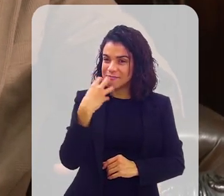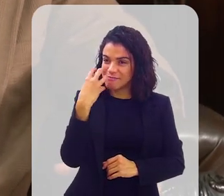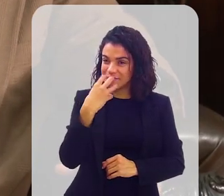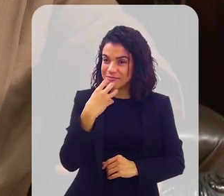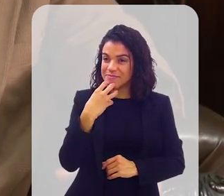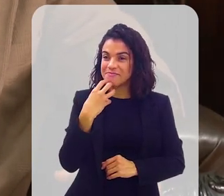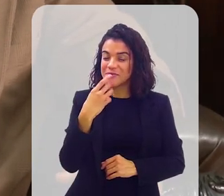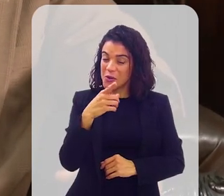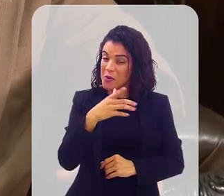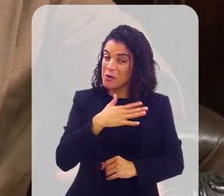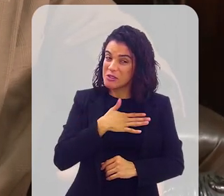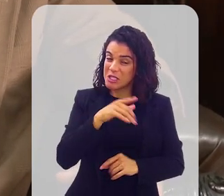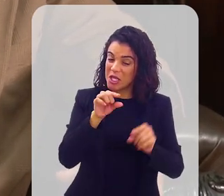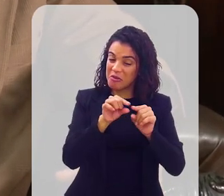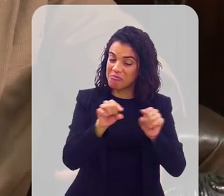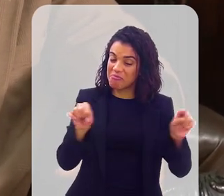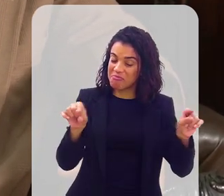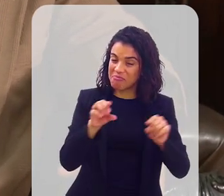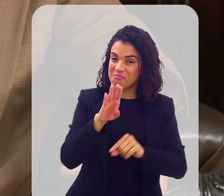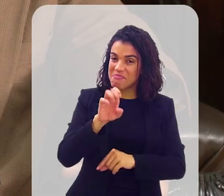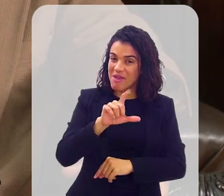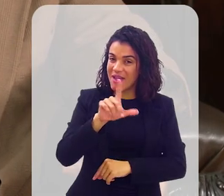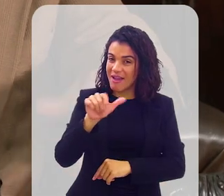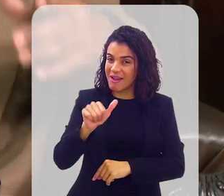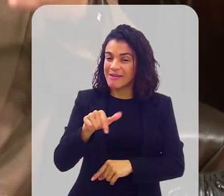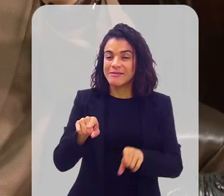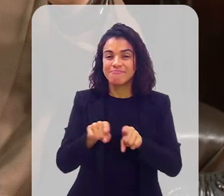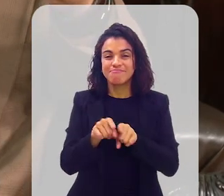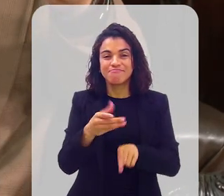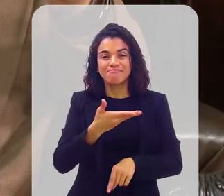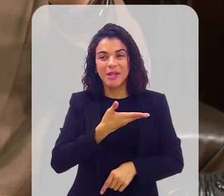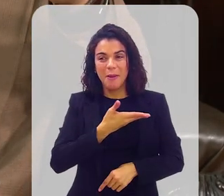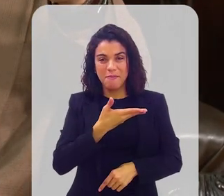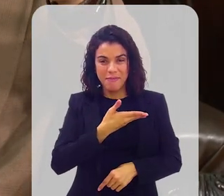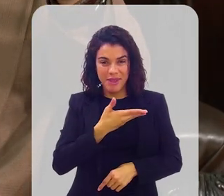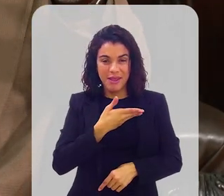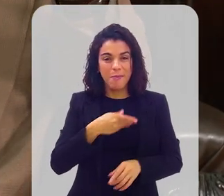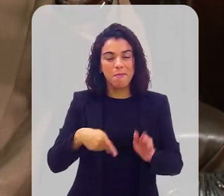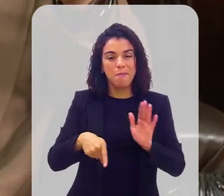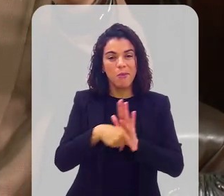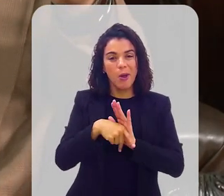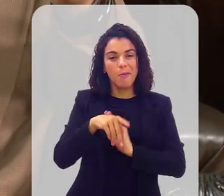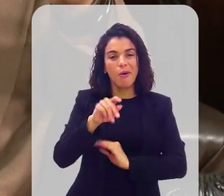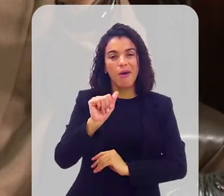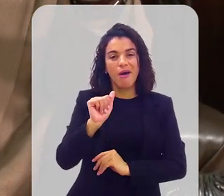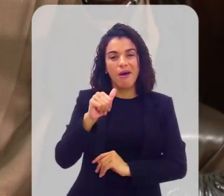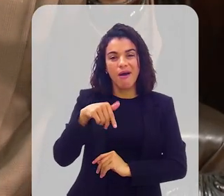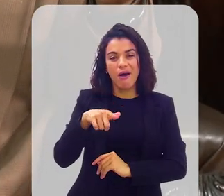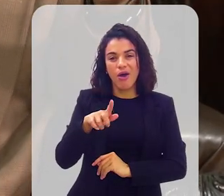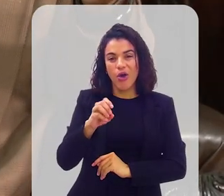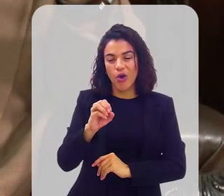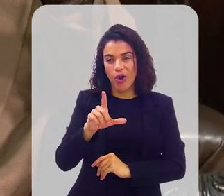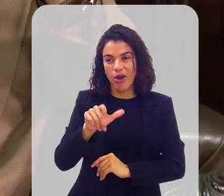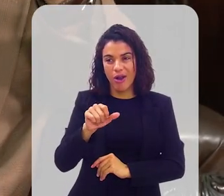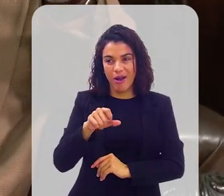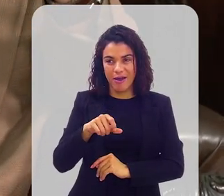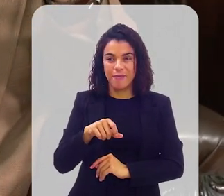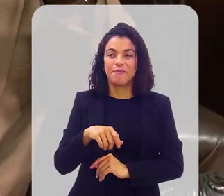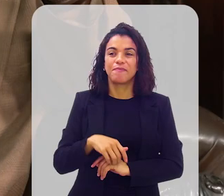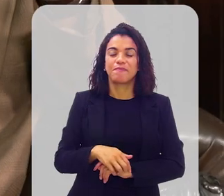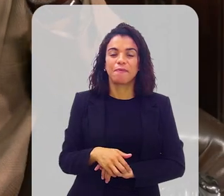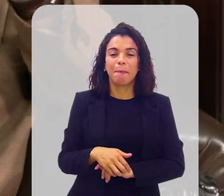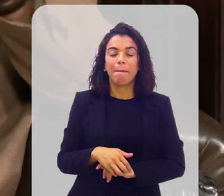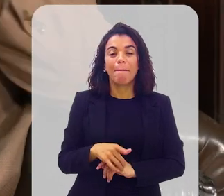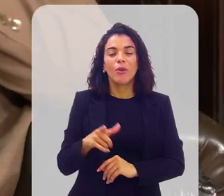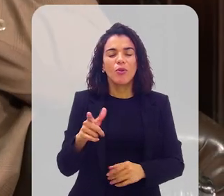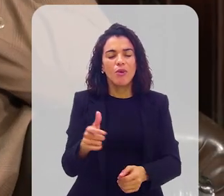uma canção, falar nisso, gostei disso. Bela também é minha amiga de Angola, a filha, uma das filhas do